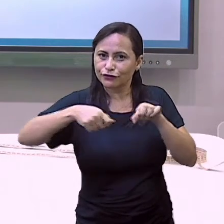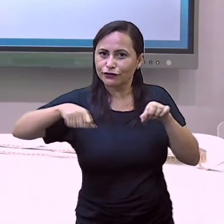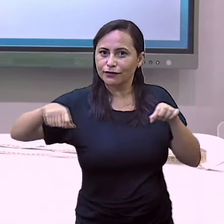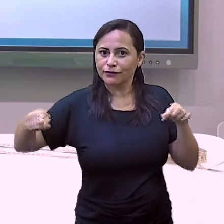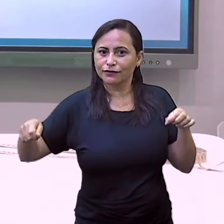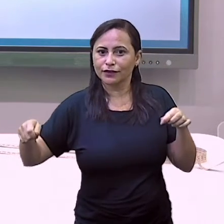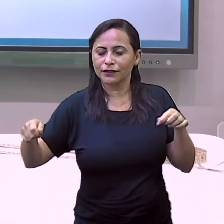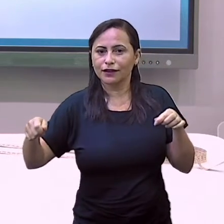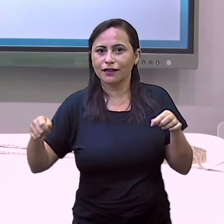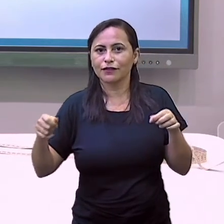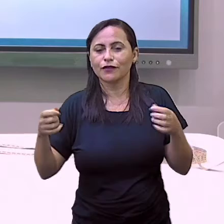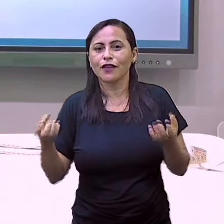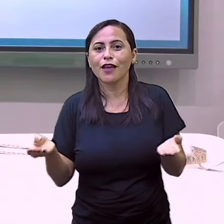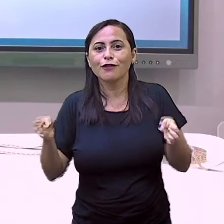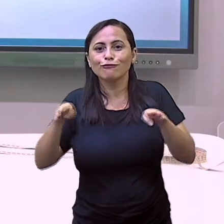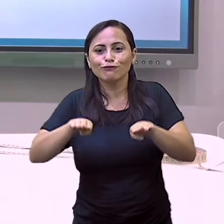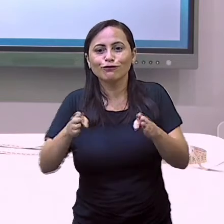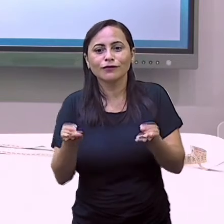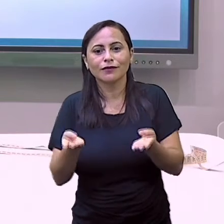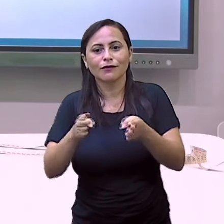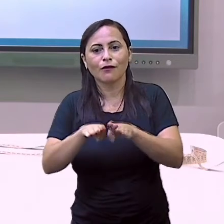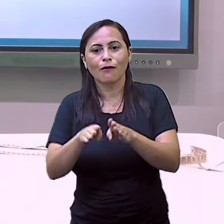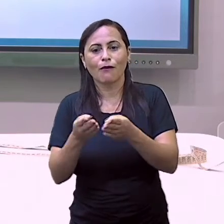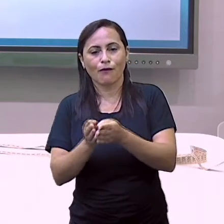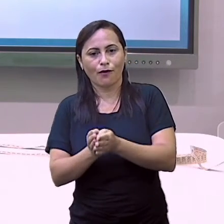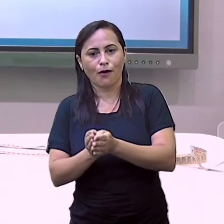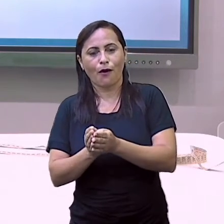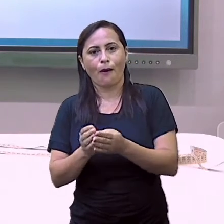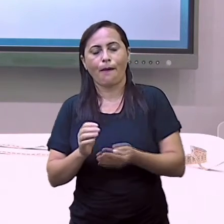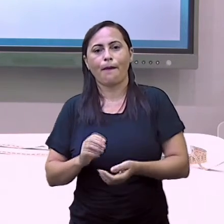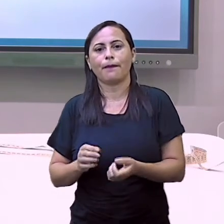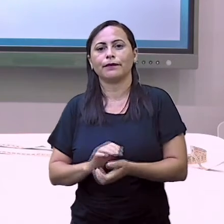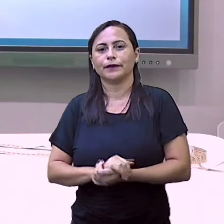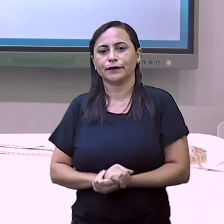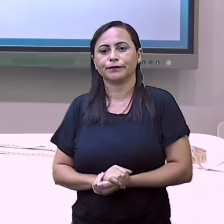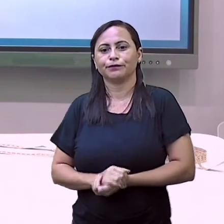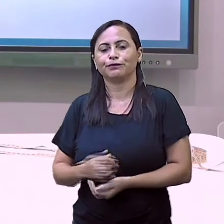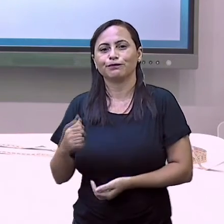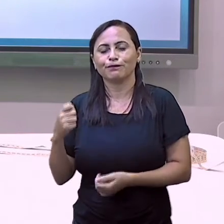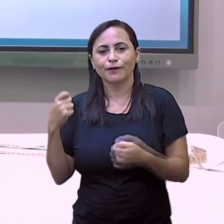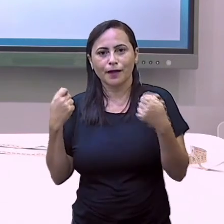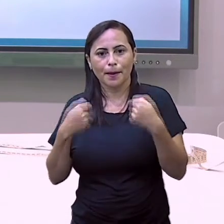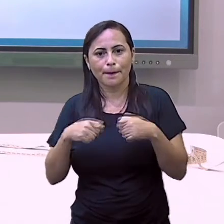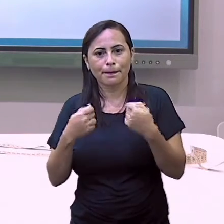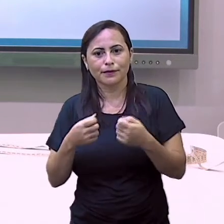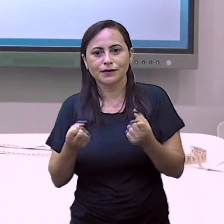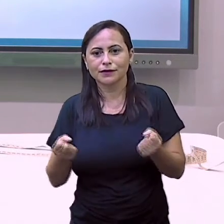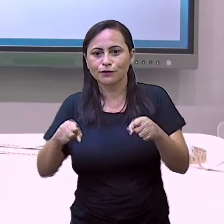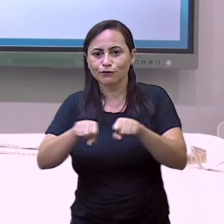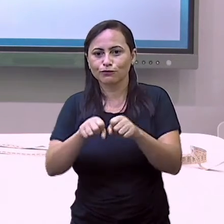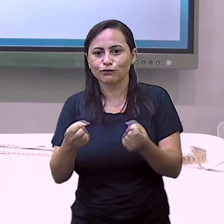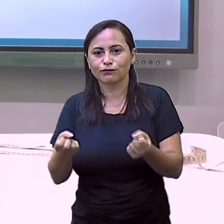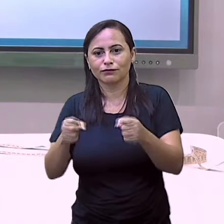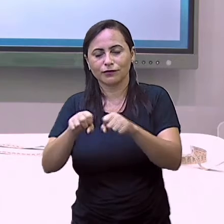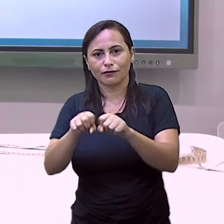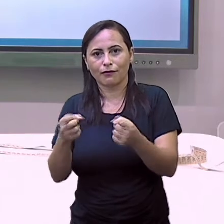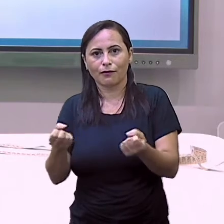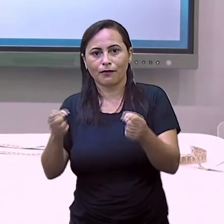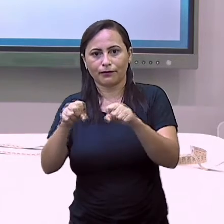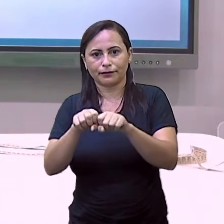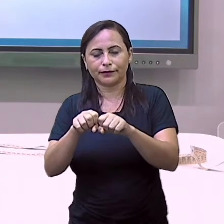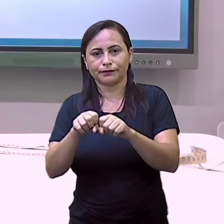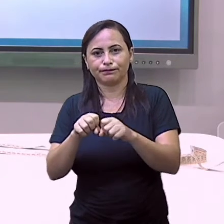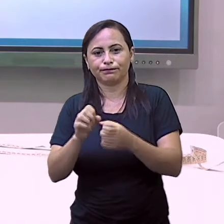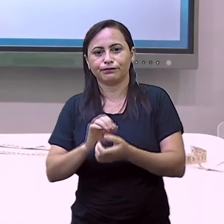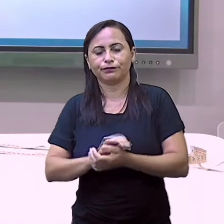é articulado. Então, eu preciso ter aqui um manejo para abrir as suas paletas e encontrar as